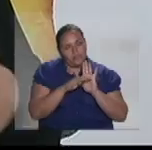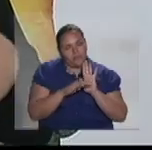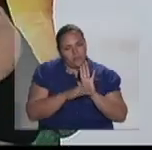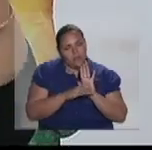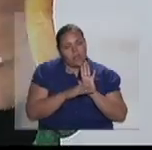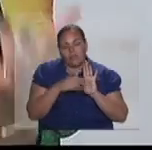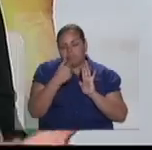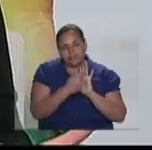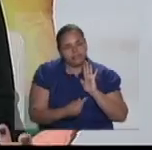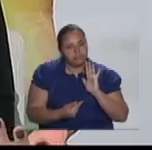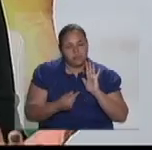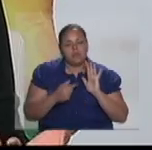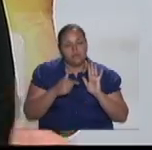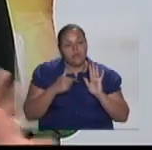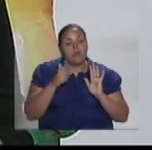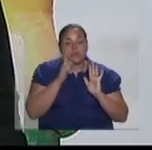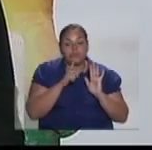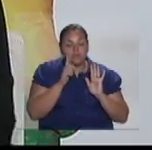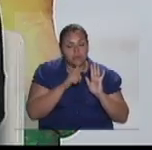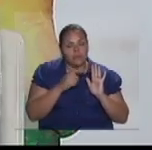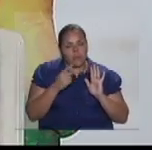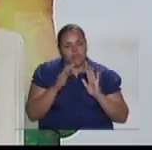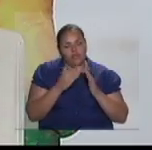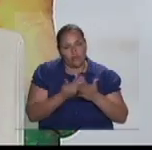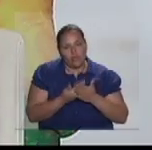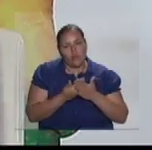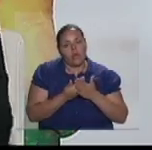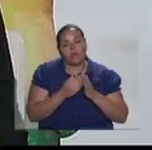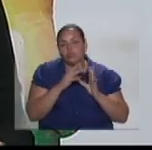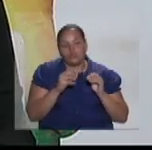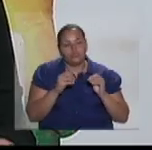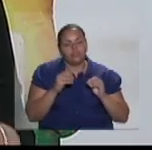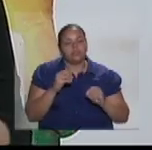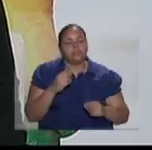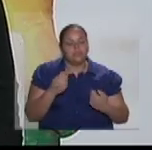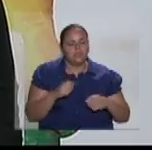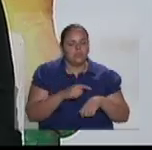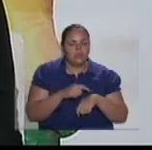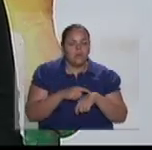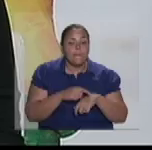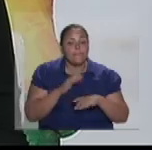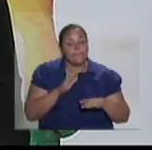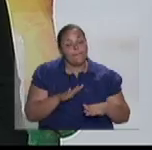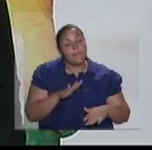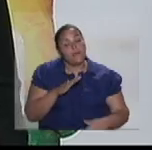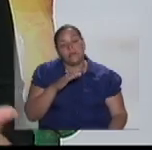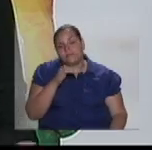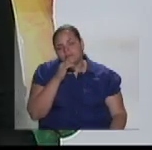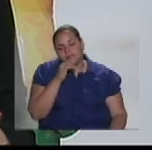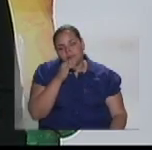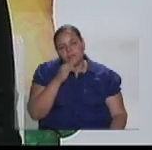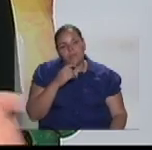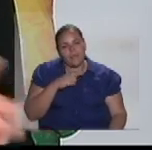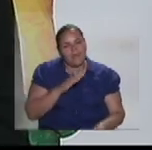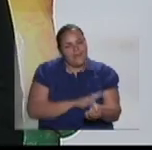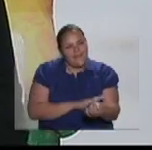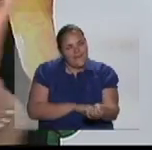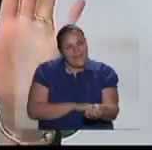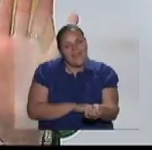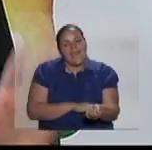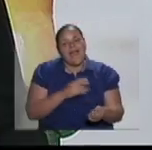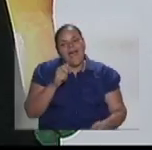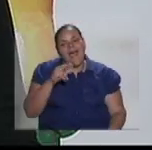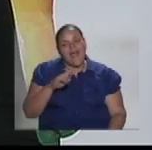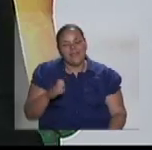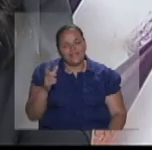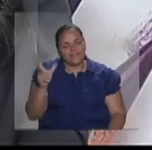isso, esse leque enorme com a escola, né? Que também não podia deixar de lado. Mas eu acho que tem uma veia artística aí da